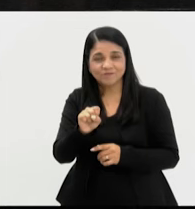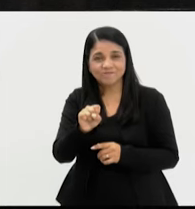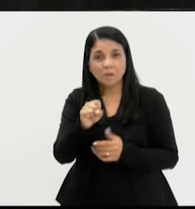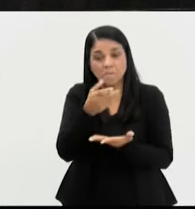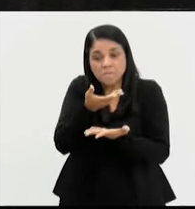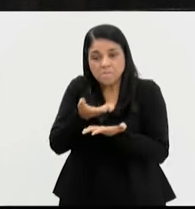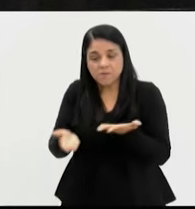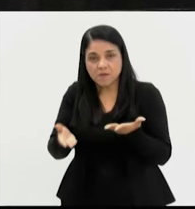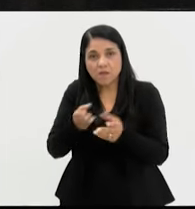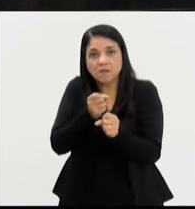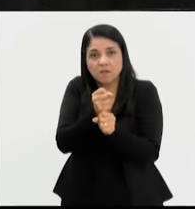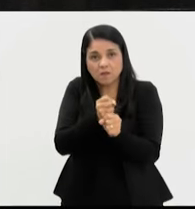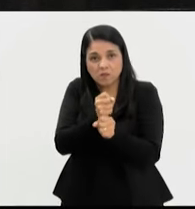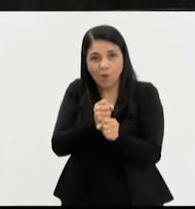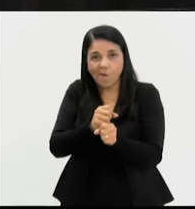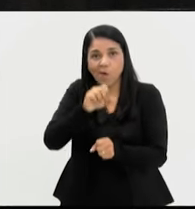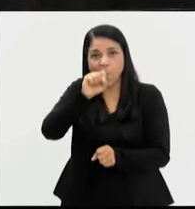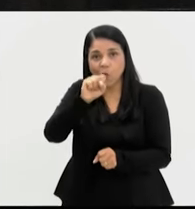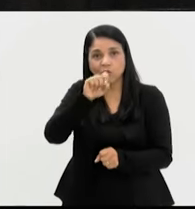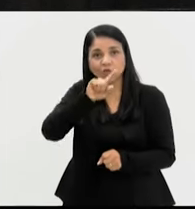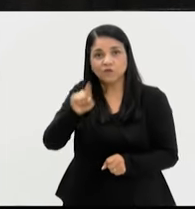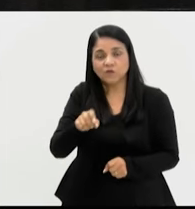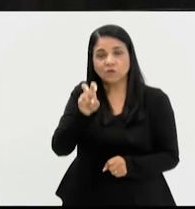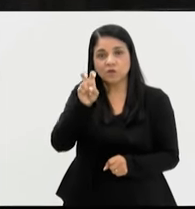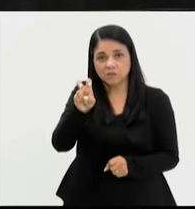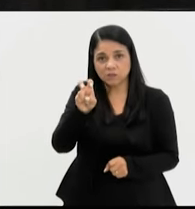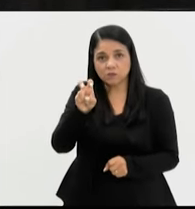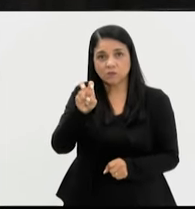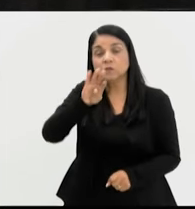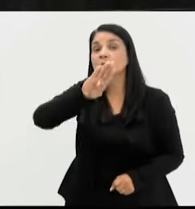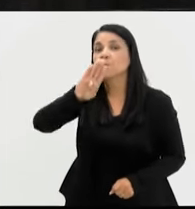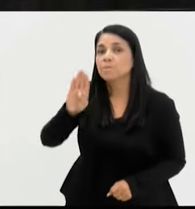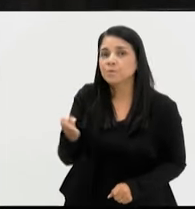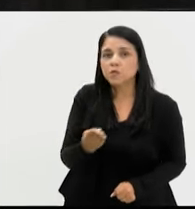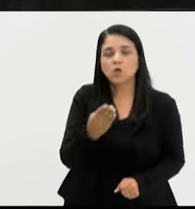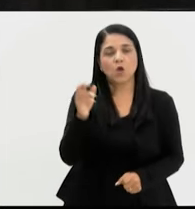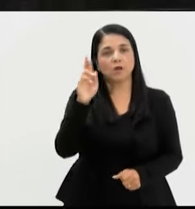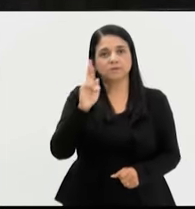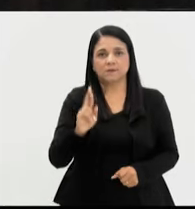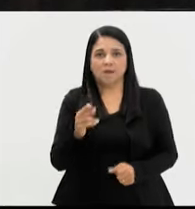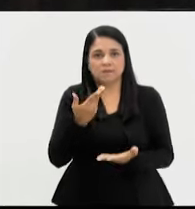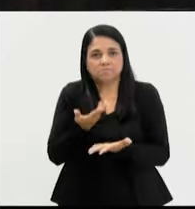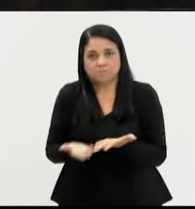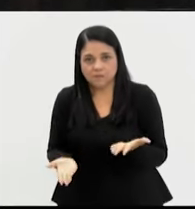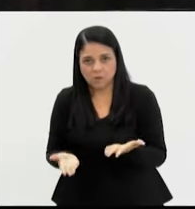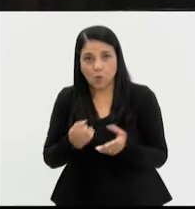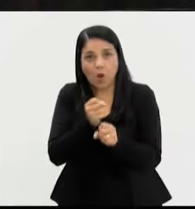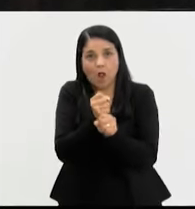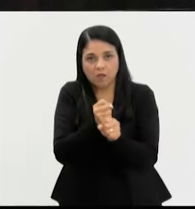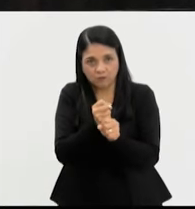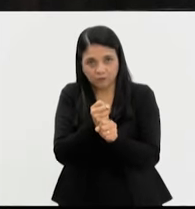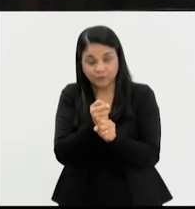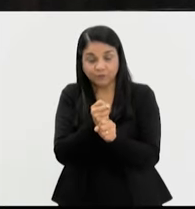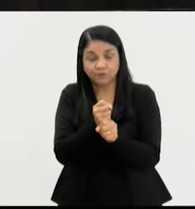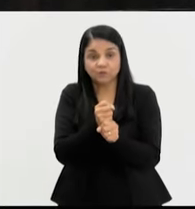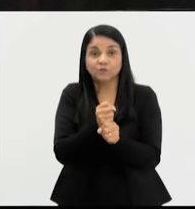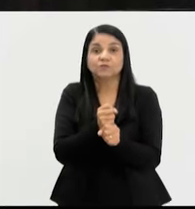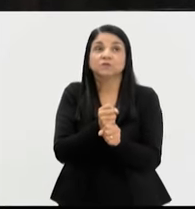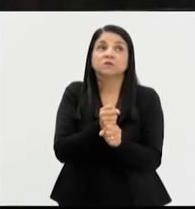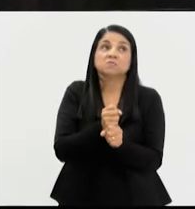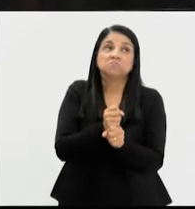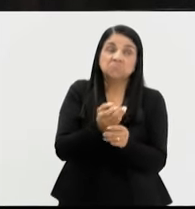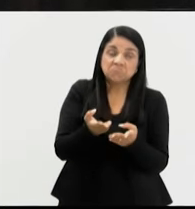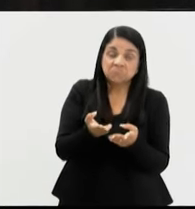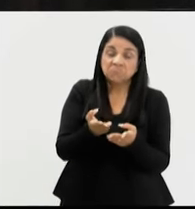perda anual de 8,5 bilhões de reais que por acaso ou não Deputado